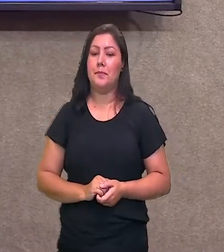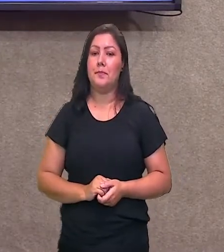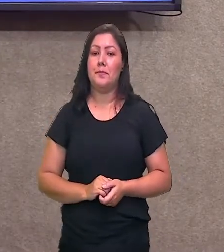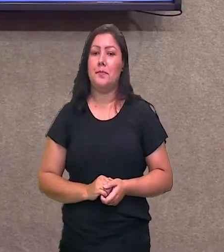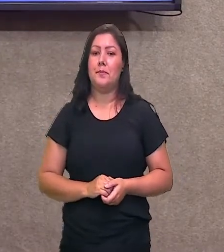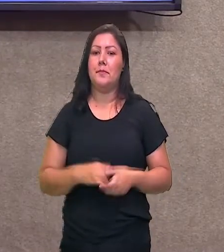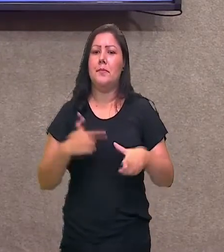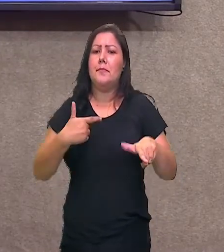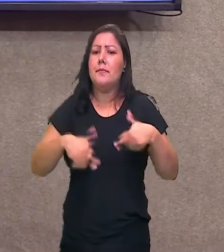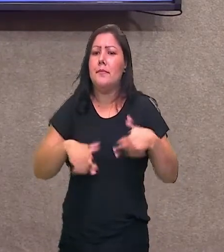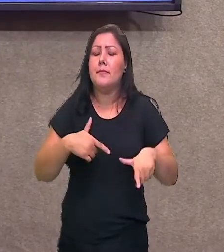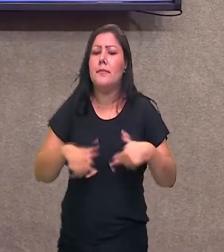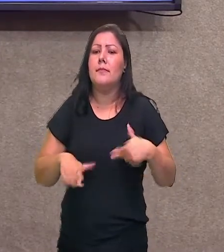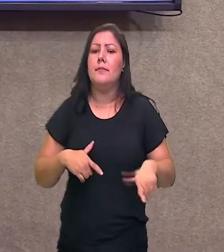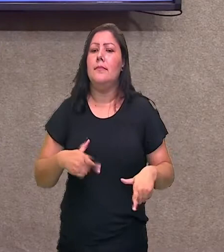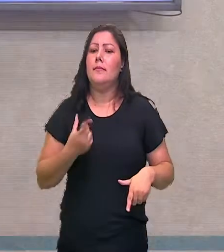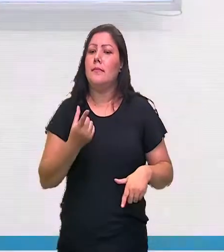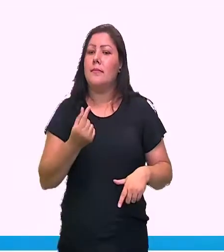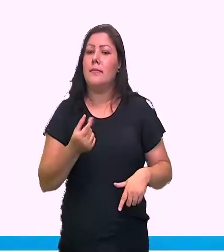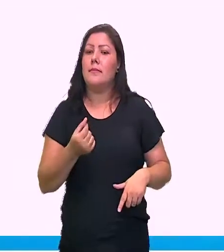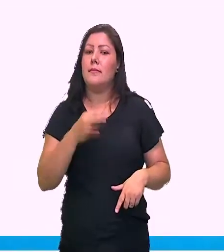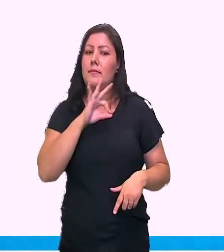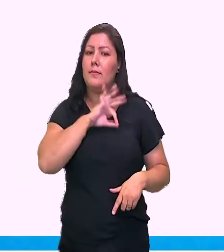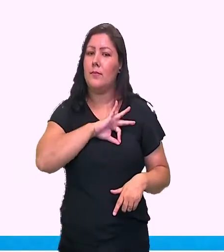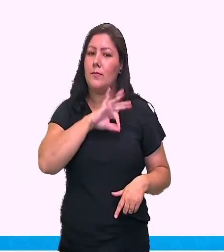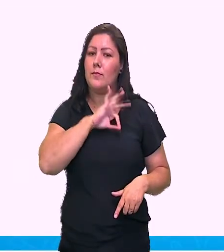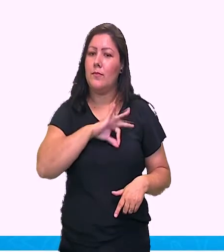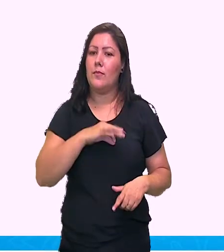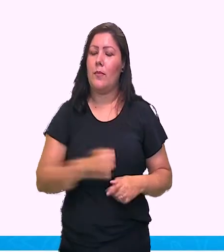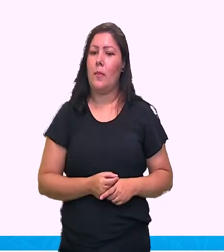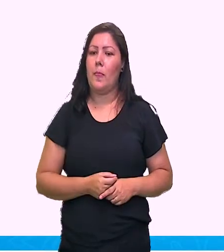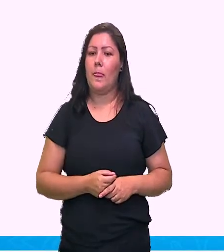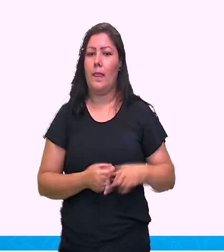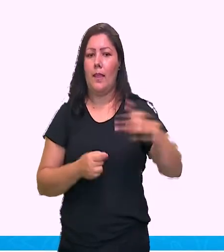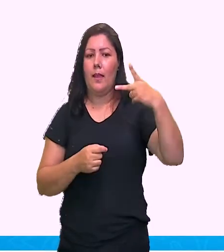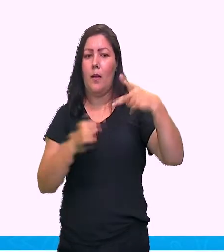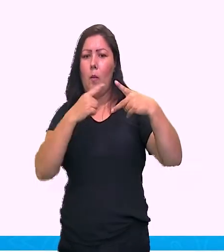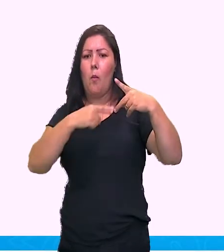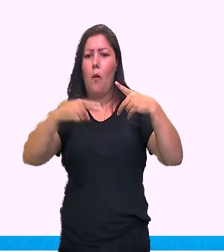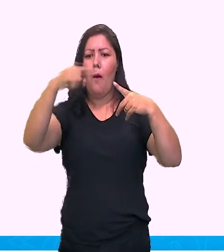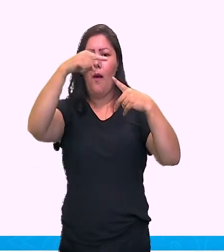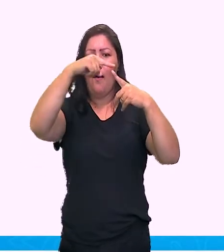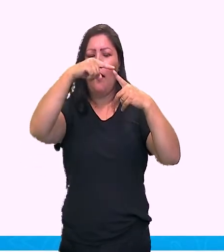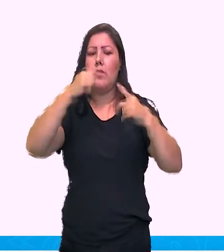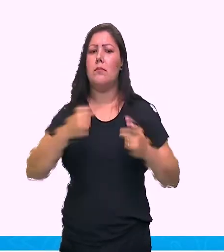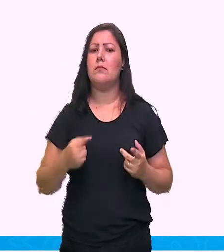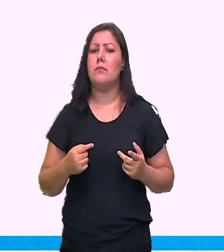trabalho assalariado aqui, e aqui eu falo propriedade dos meios de produção,